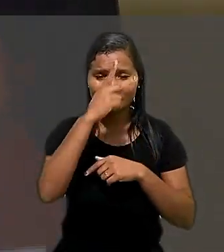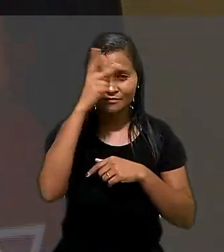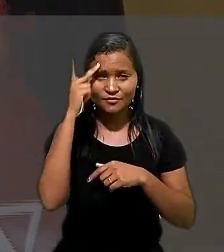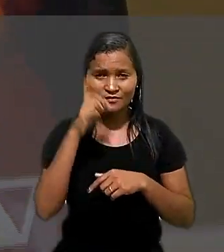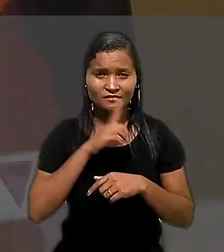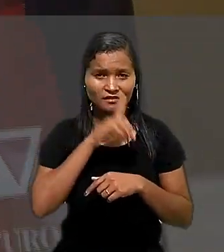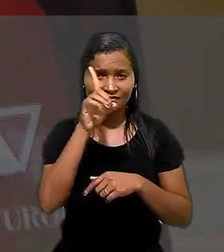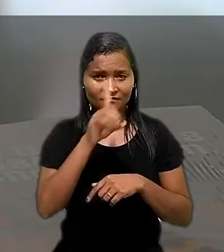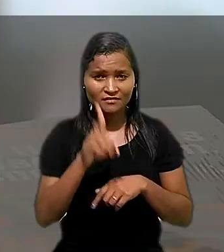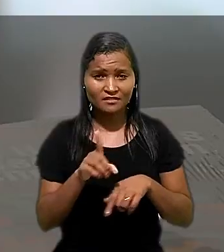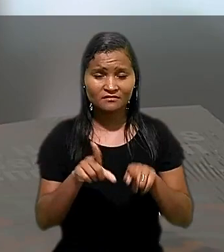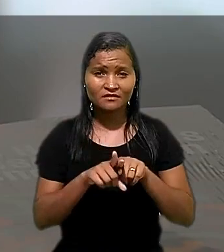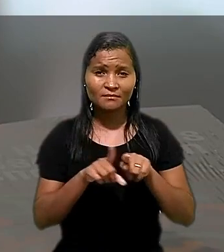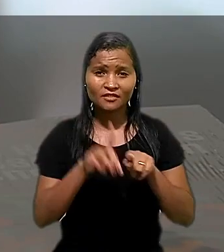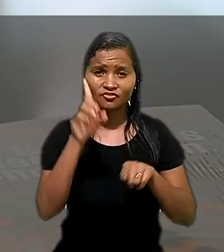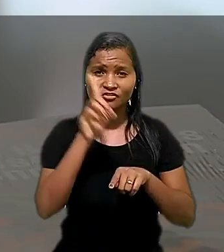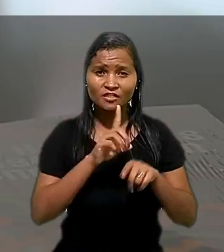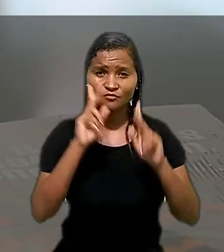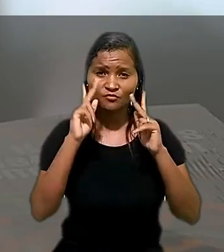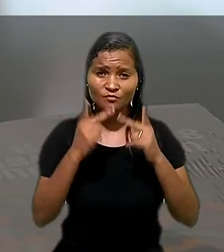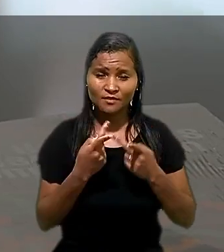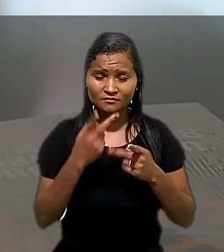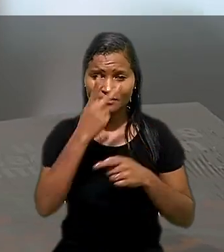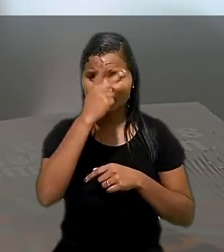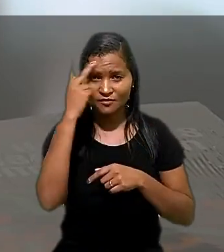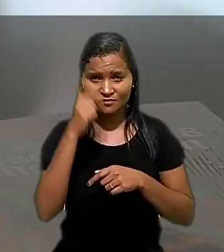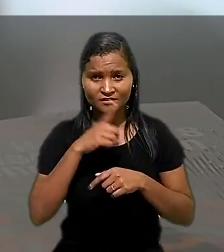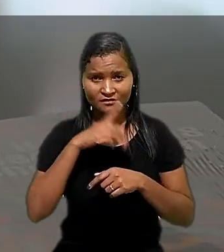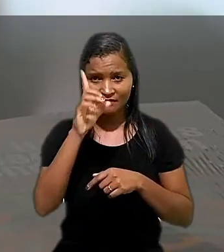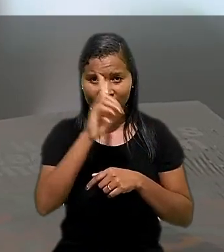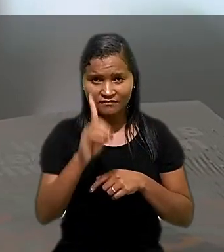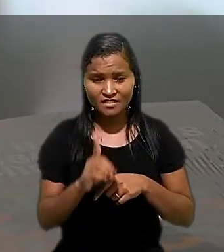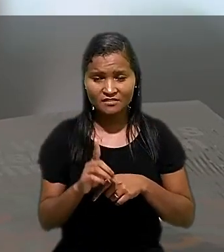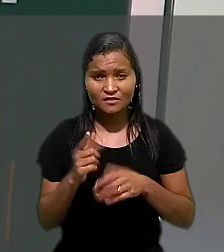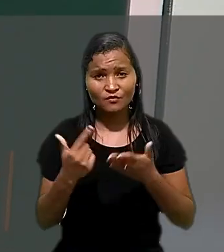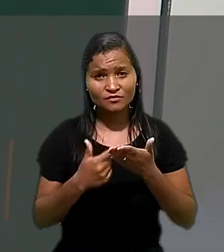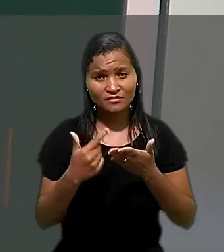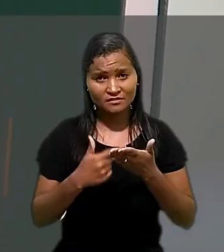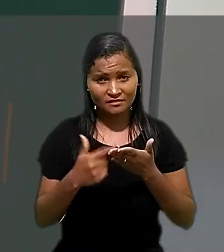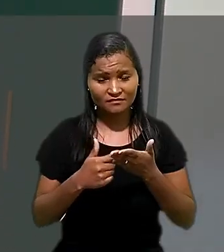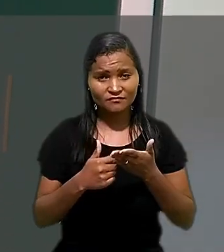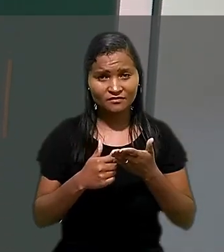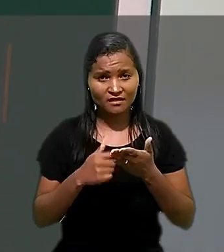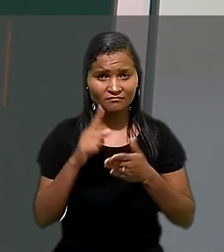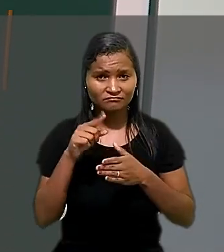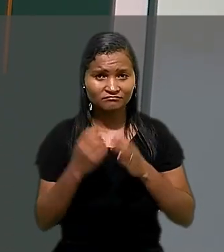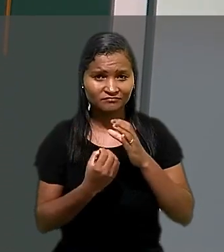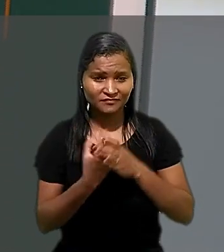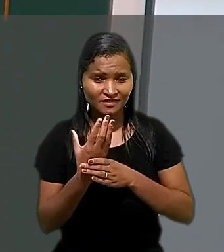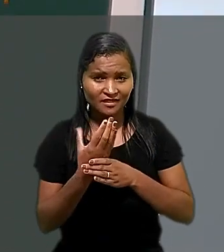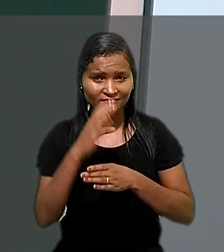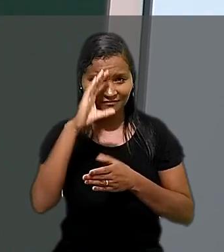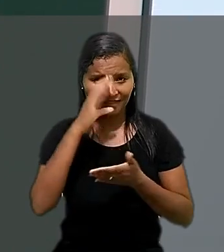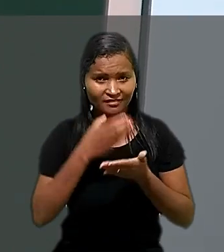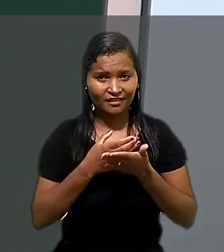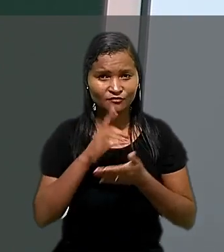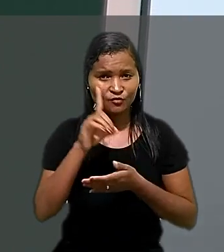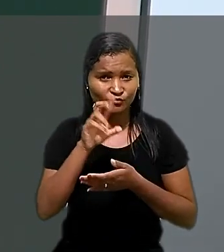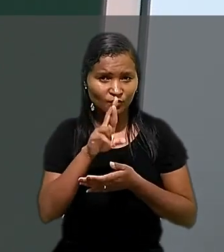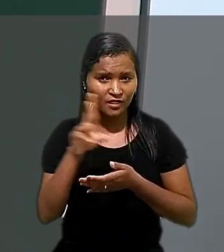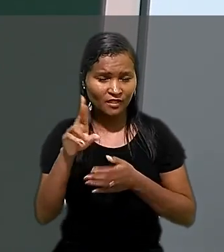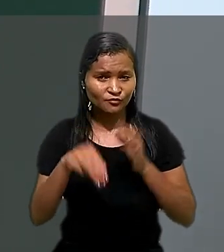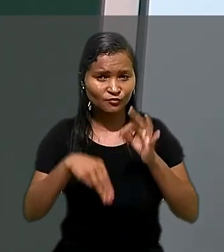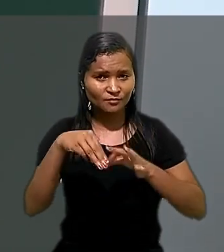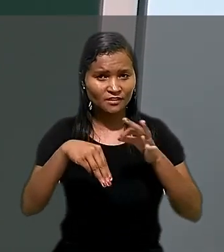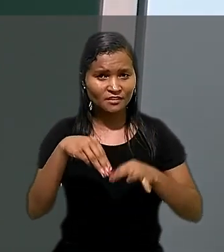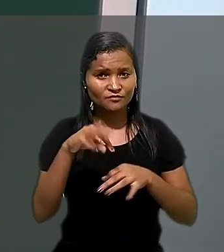com Deficiência e Direitos Humanos das Pessoas com Deficiência. As obras são frutos da tese de doutoramento do